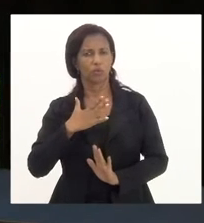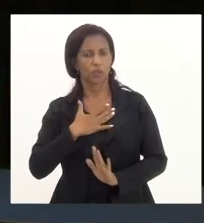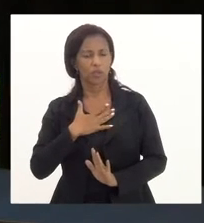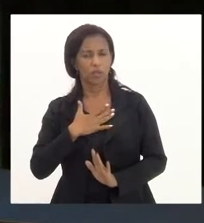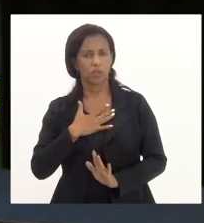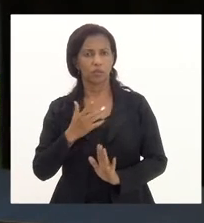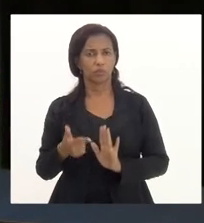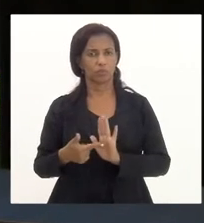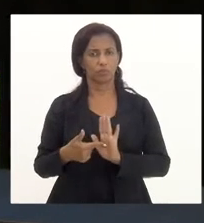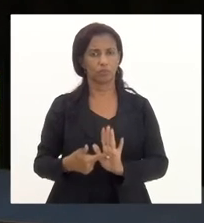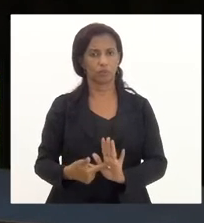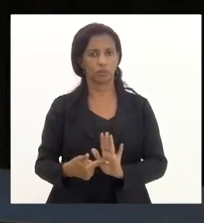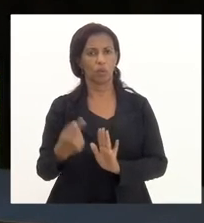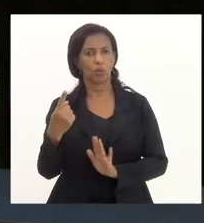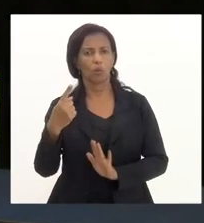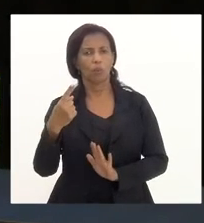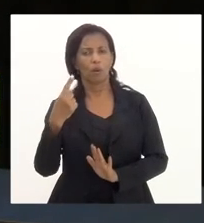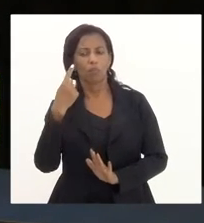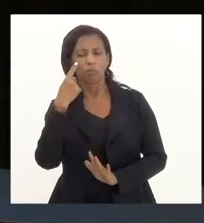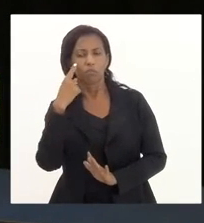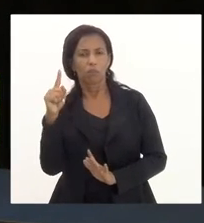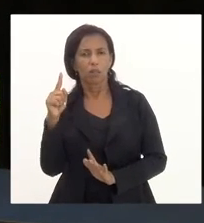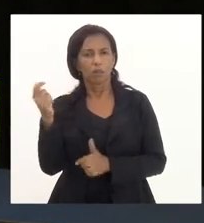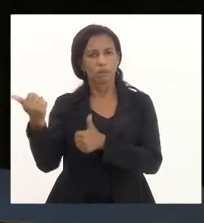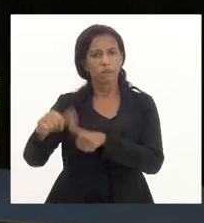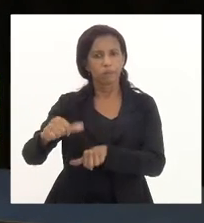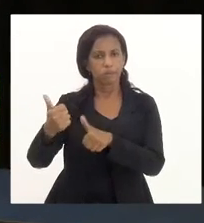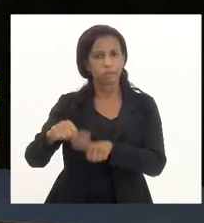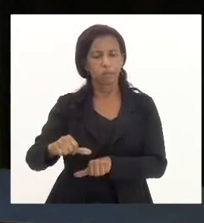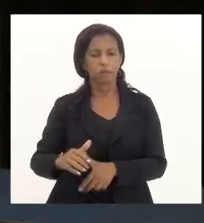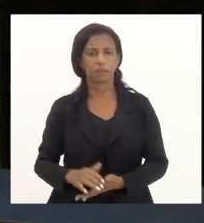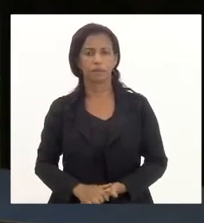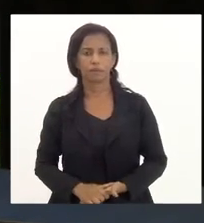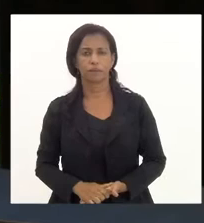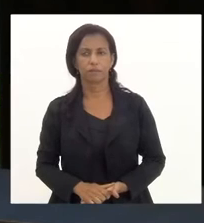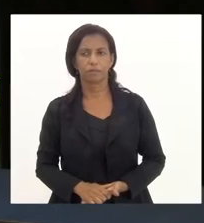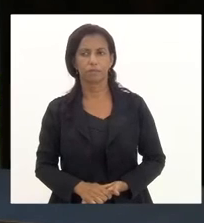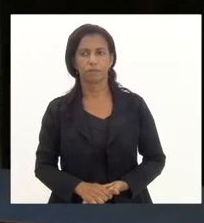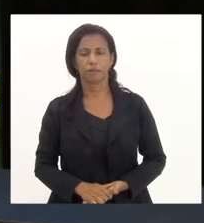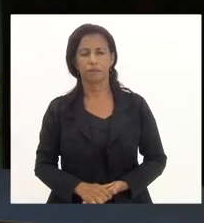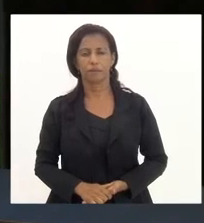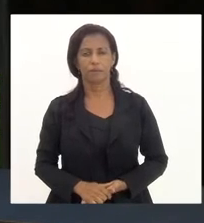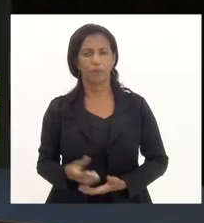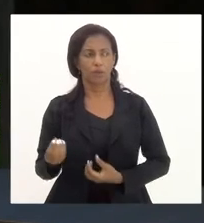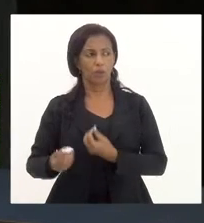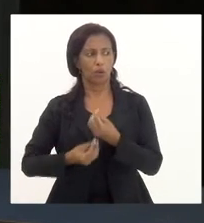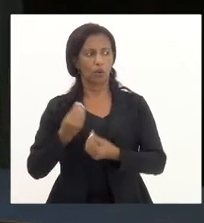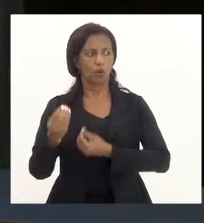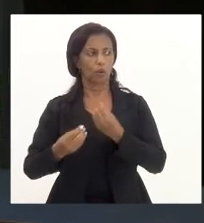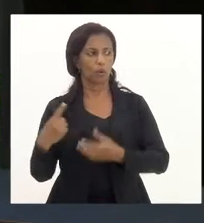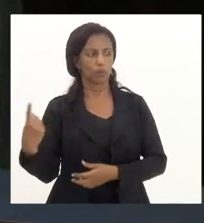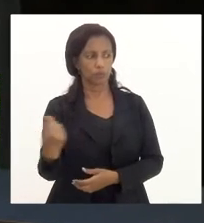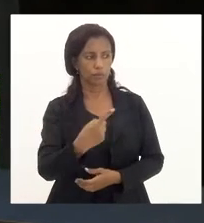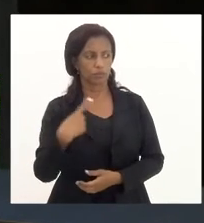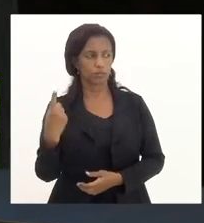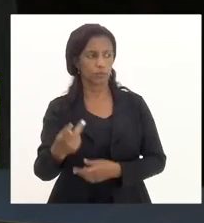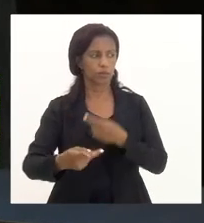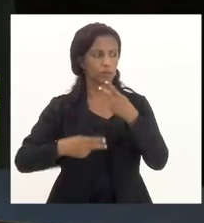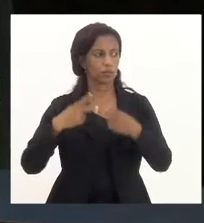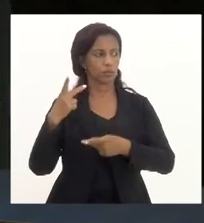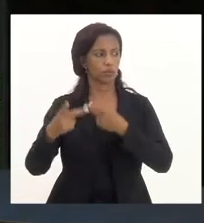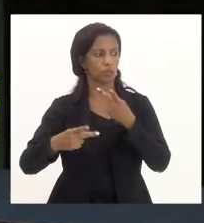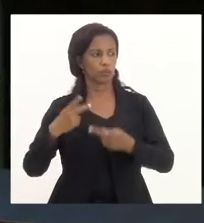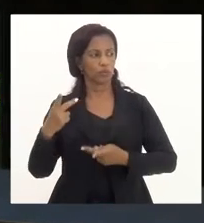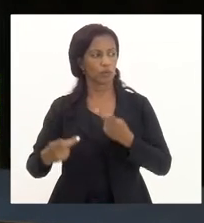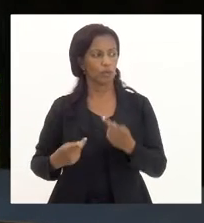levantar uma observação e fazer uma observação que e como nós estamos falando de algo